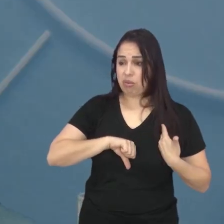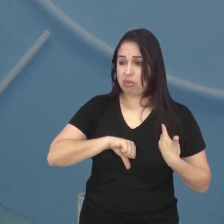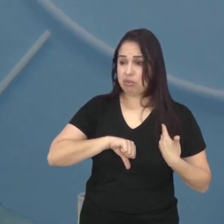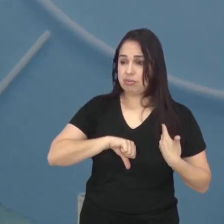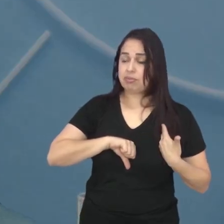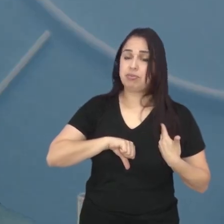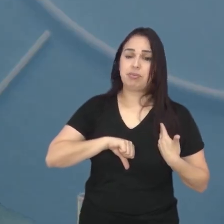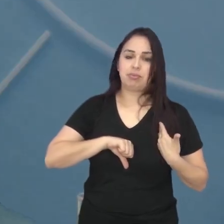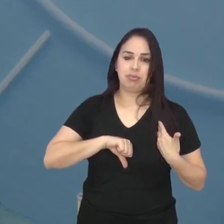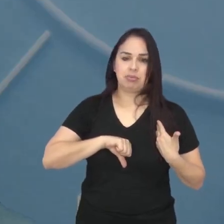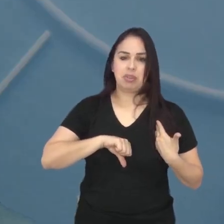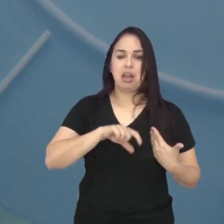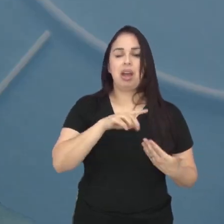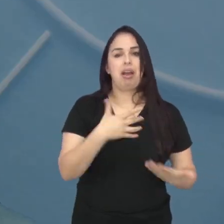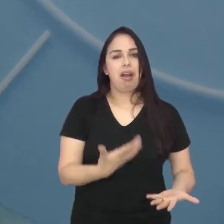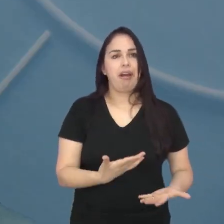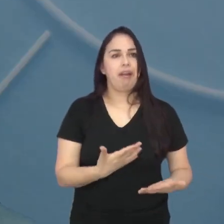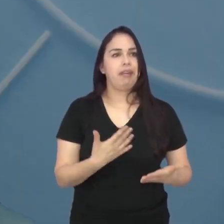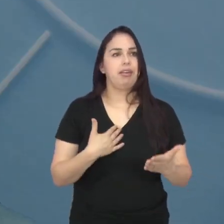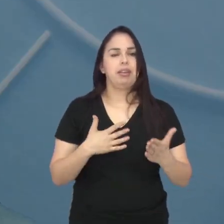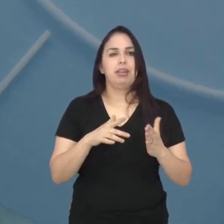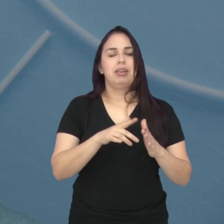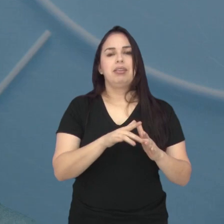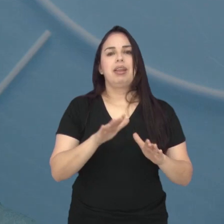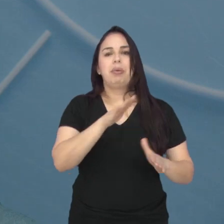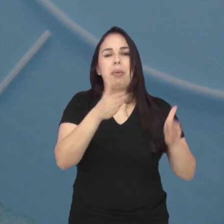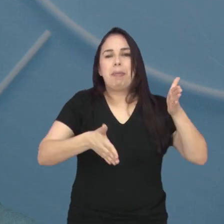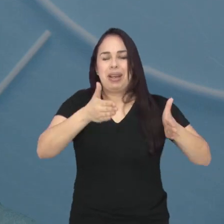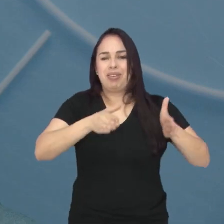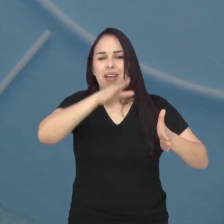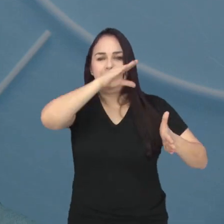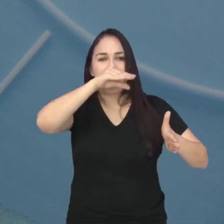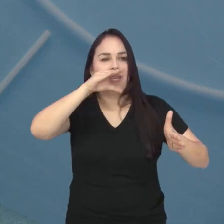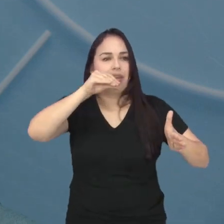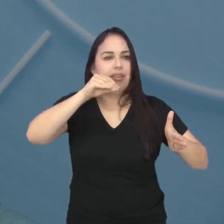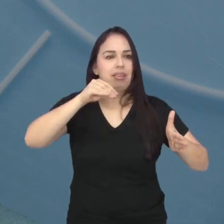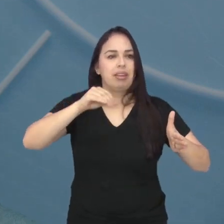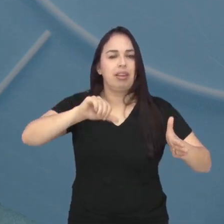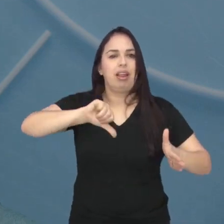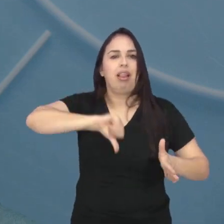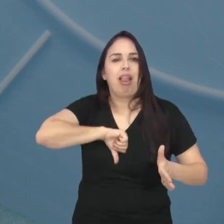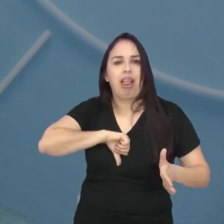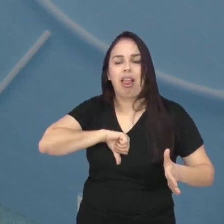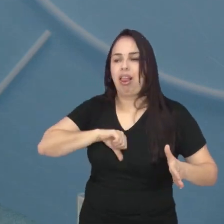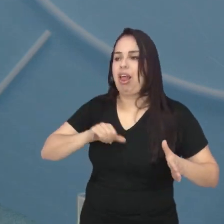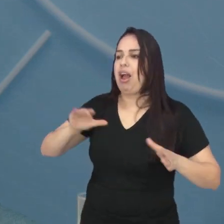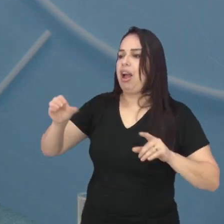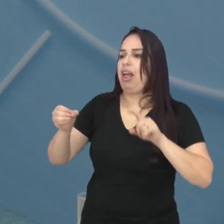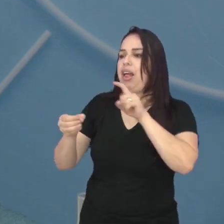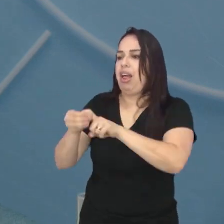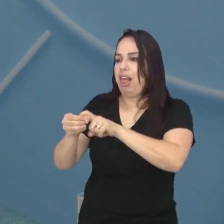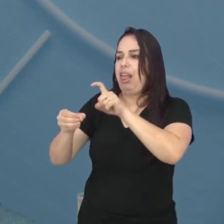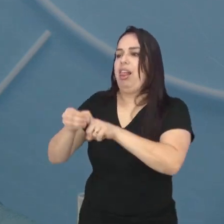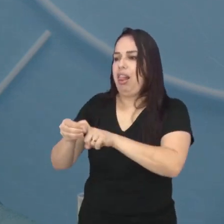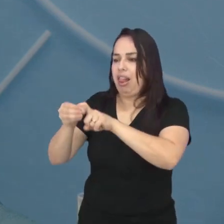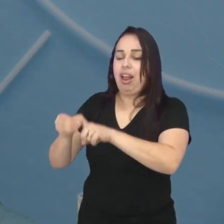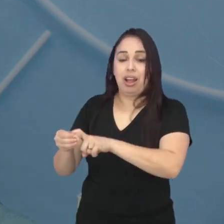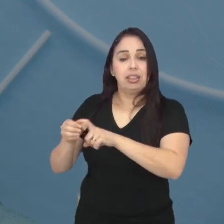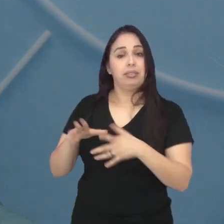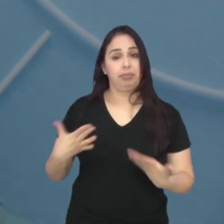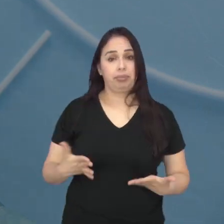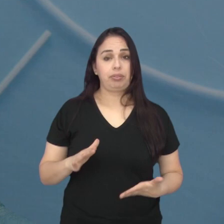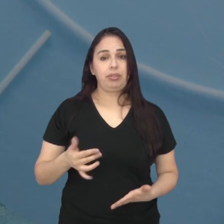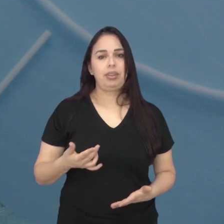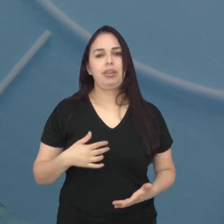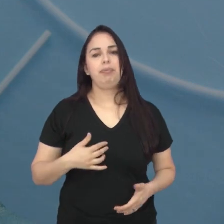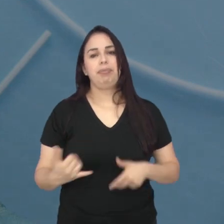adolescente é tudo muito inflamado, né? Tudo muito aumentado, então ela vai ficando cada vez mais presa ali, né? E vai sendo vítima, eu